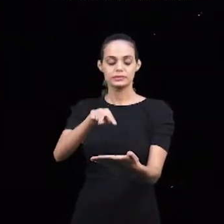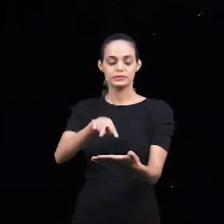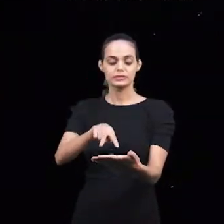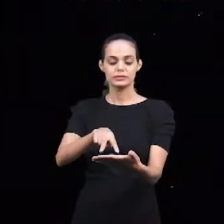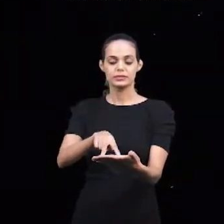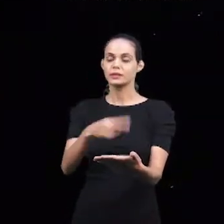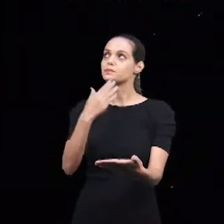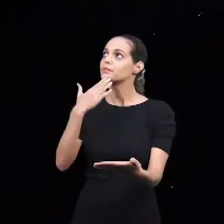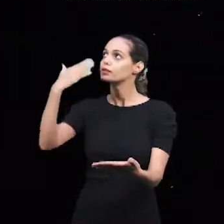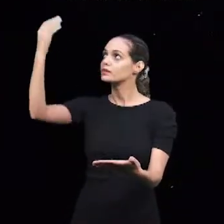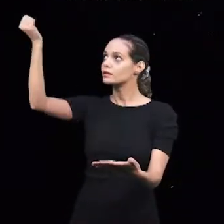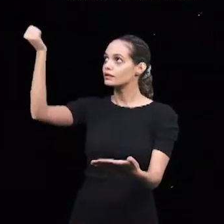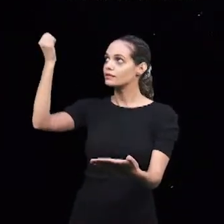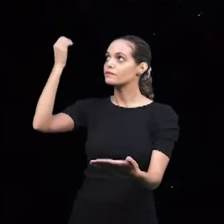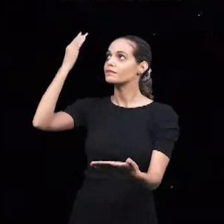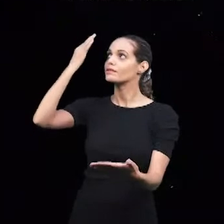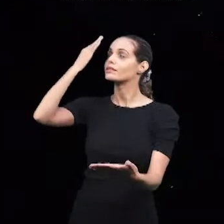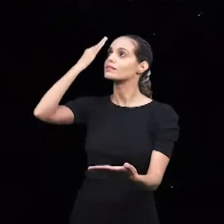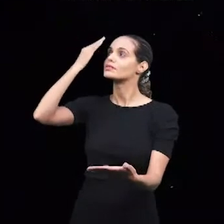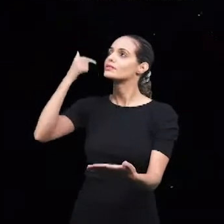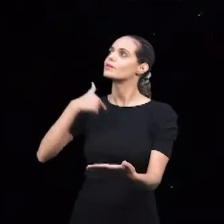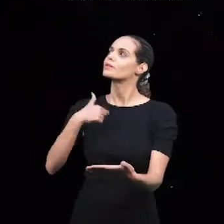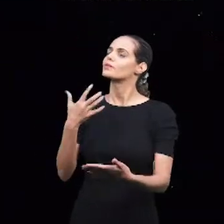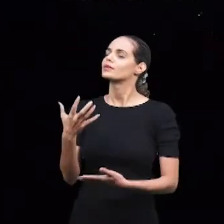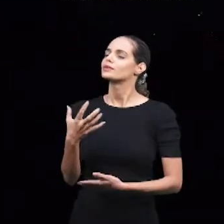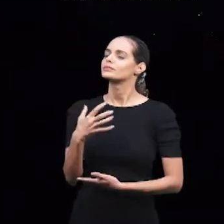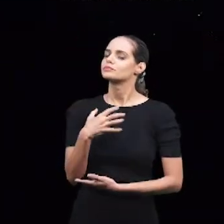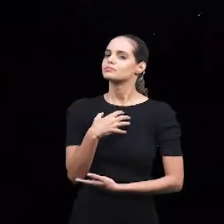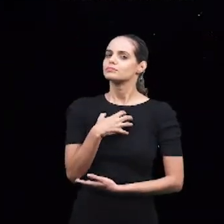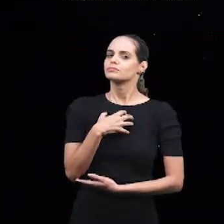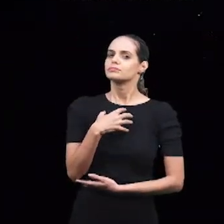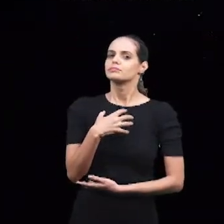vêm abrir-te, quero